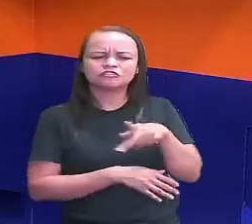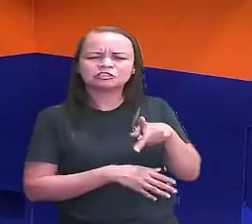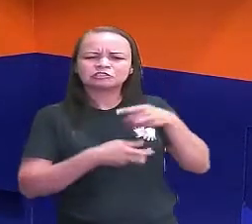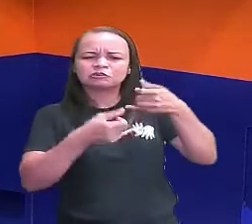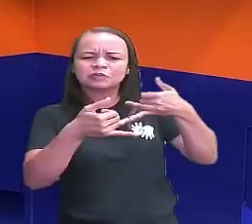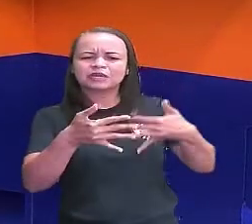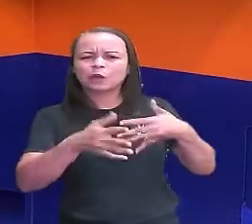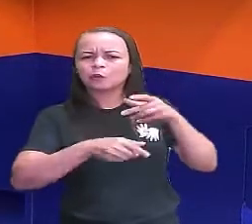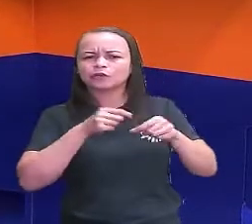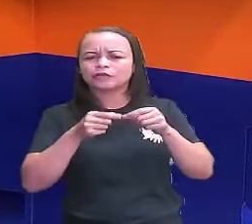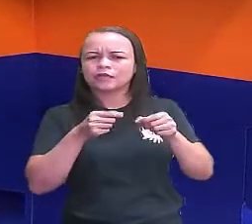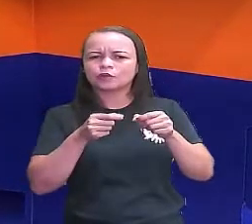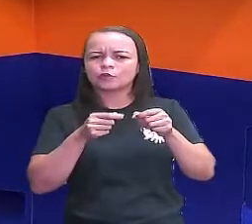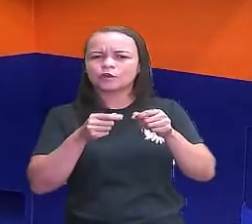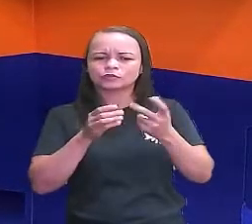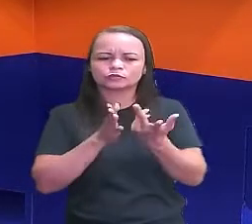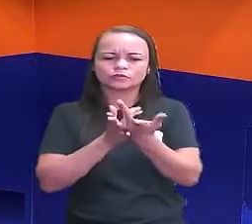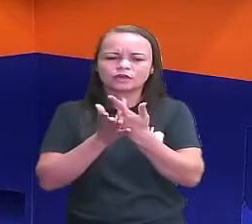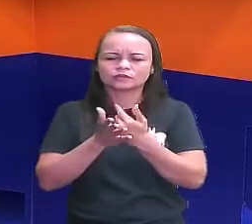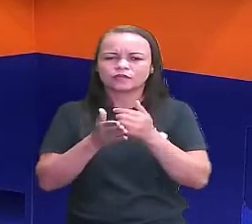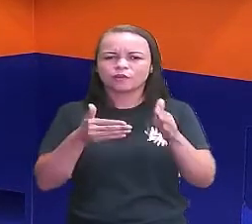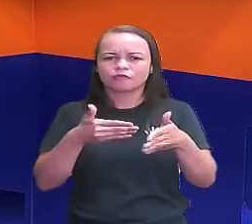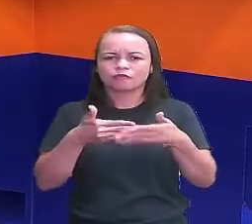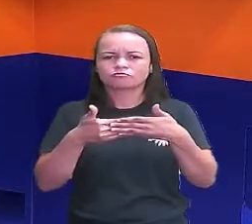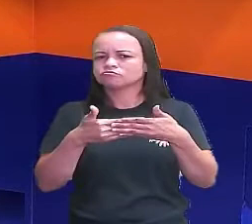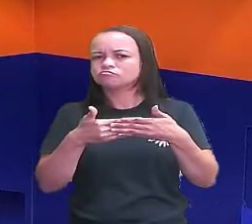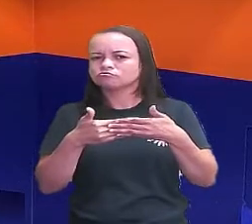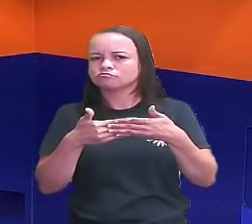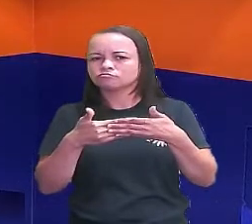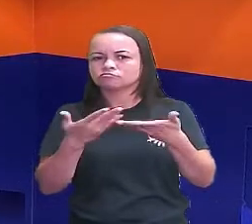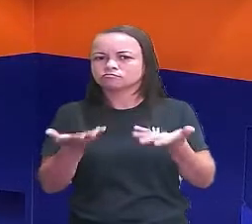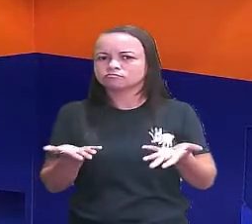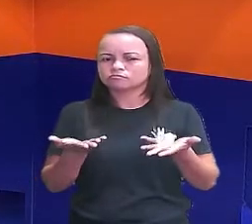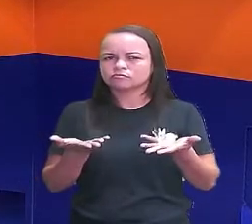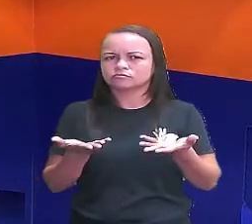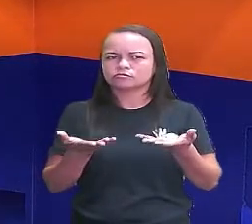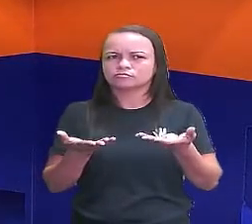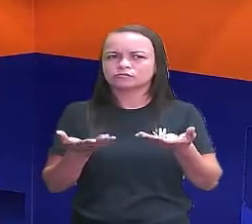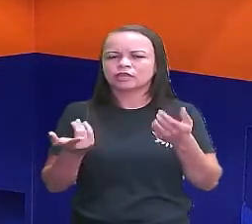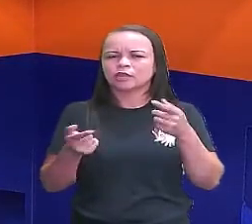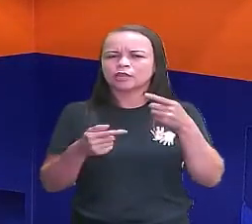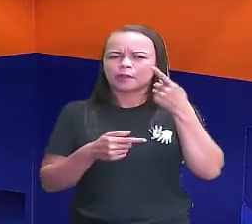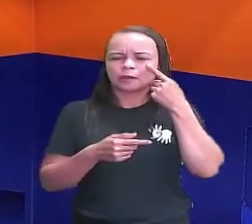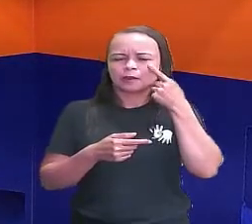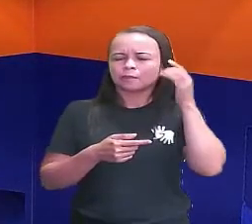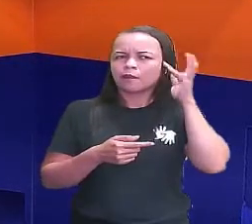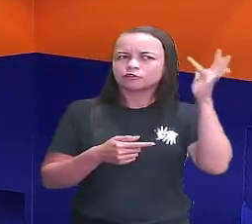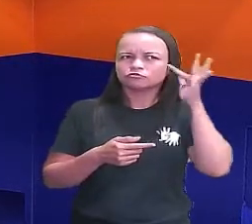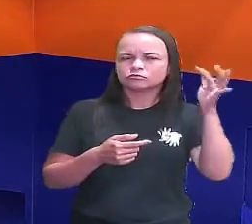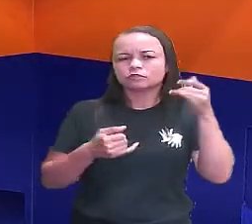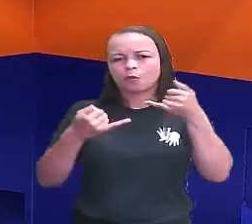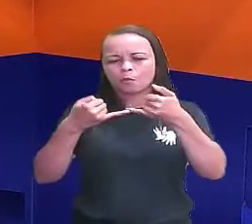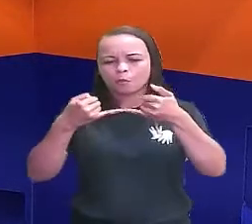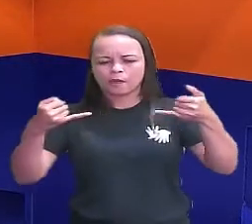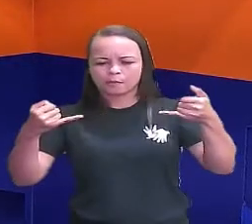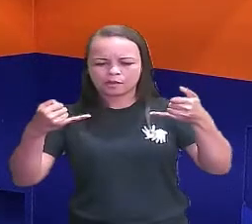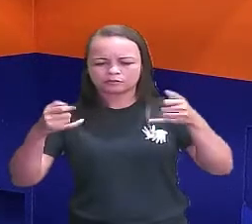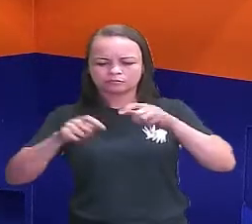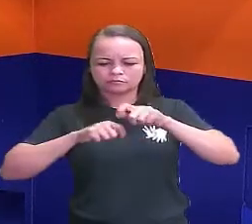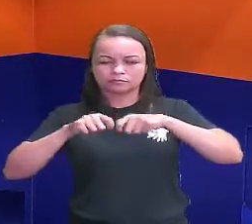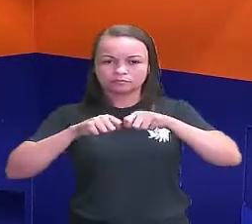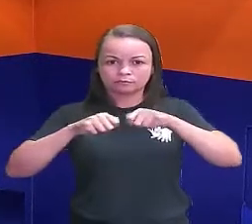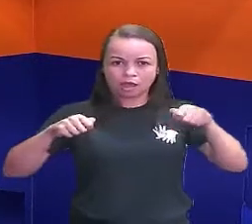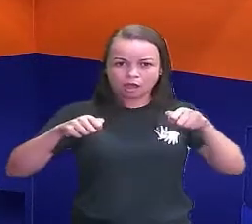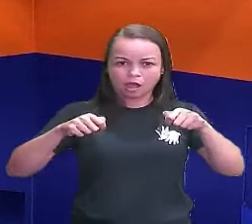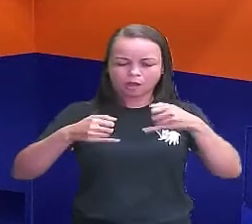que a figura é fechada, né? Imagina só uma linha, um barbante, tá? Esse meu barbante